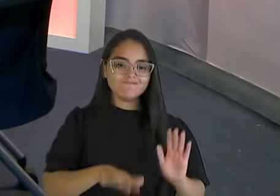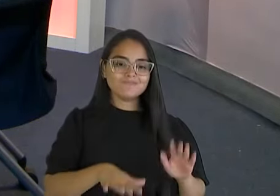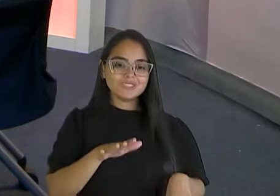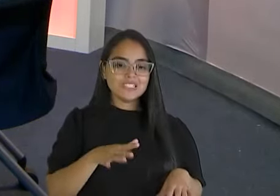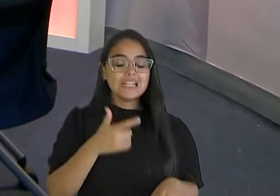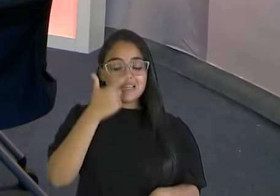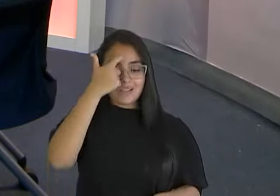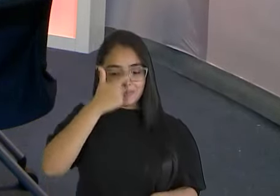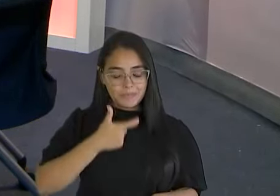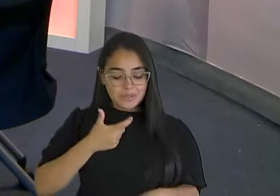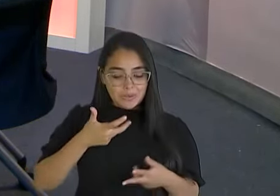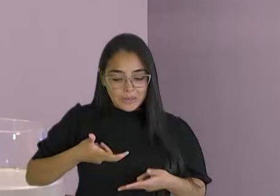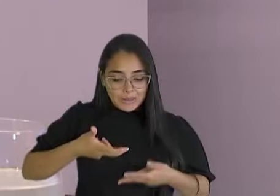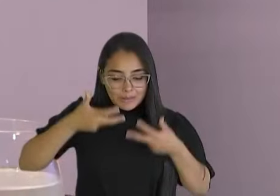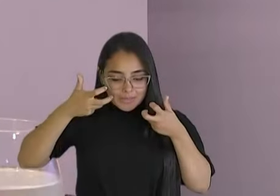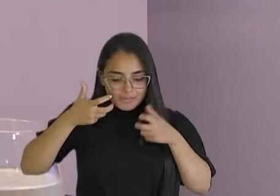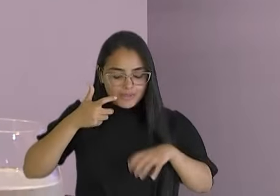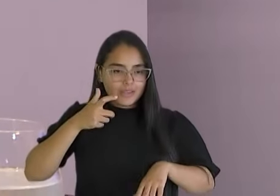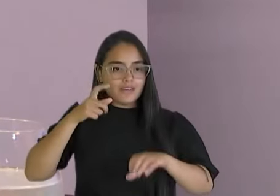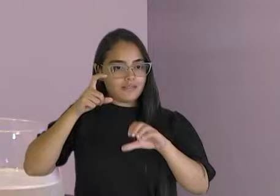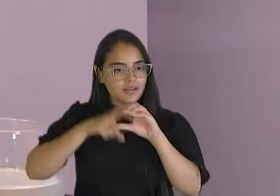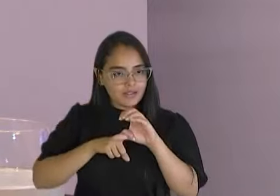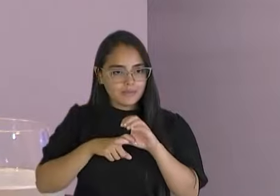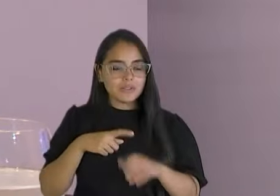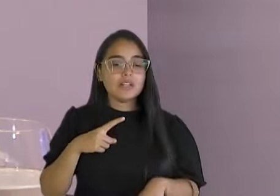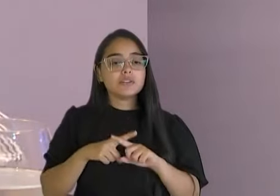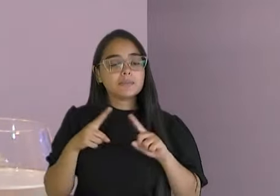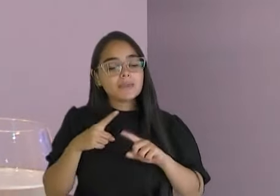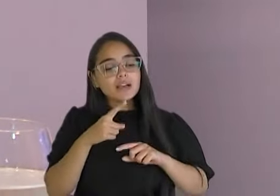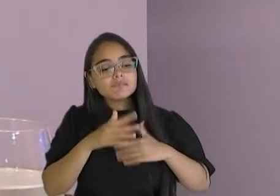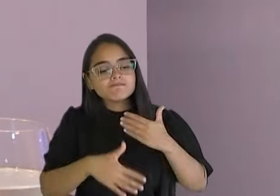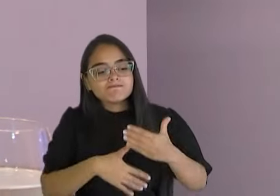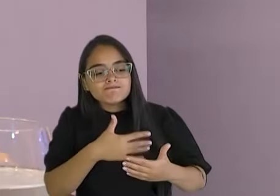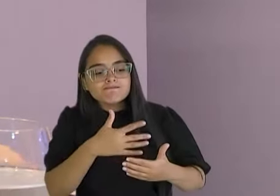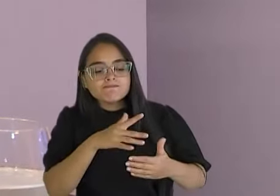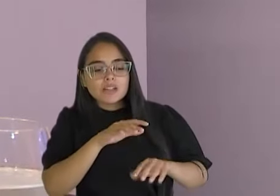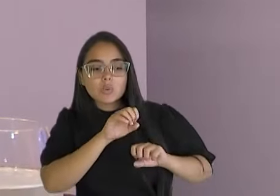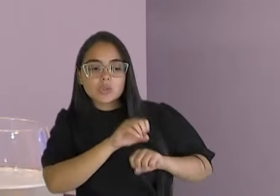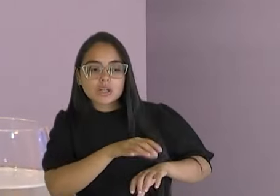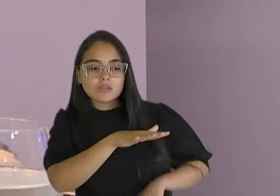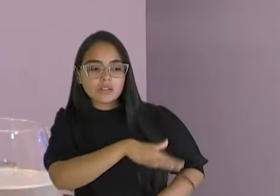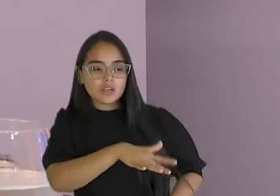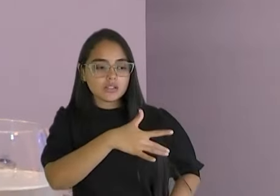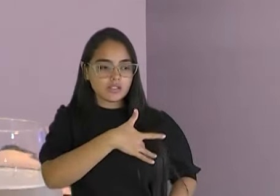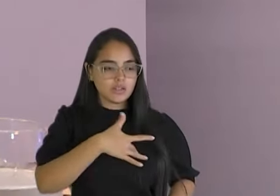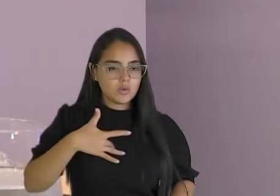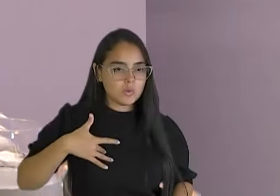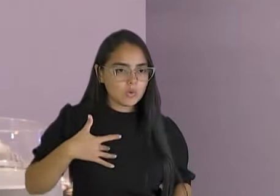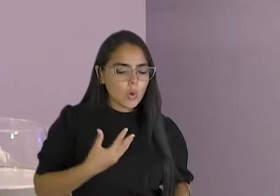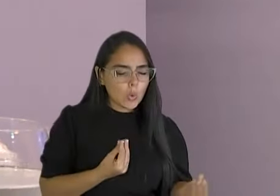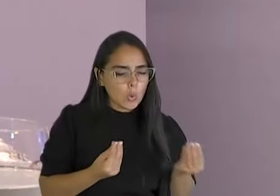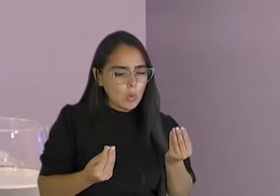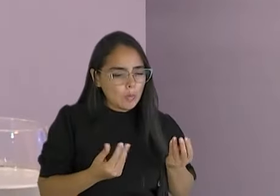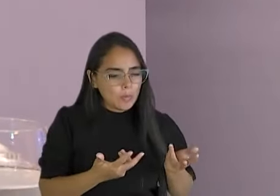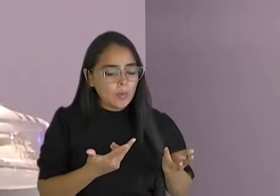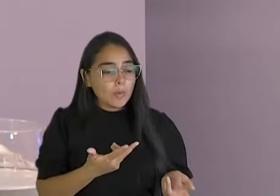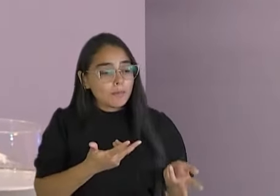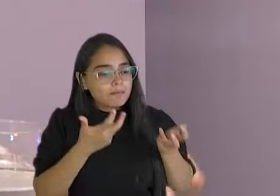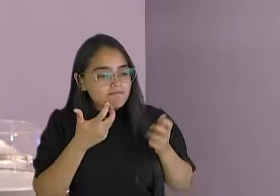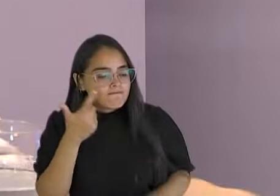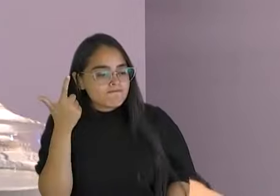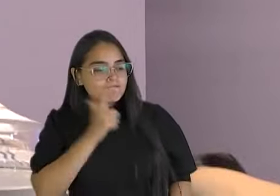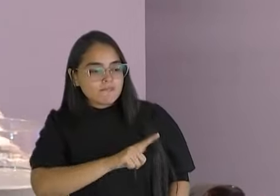próprio sujeito perceber, né? Mas eu acho que o processo que a gente tem que fazer é quase que uma educação em saúde, assim, né? Como é que eu consigo perceber que uma pessoa